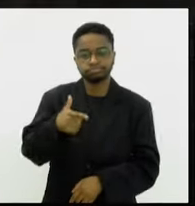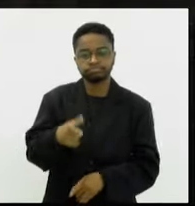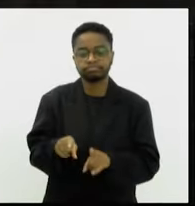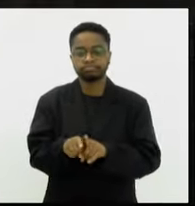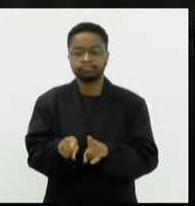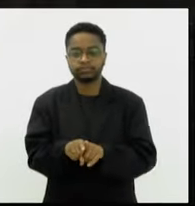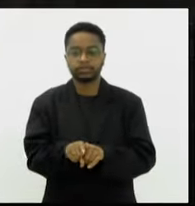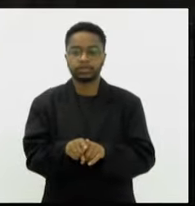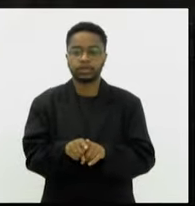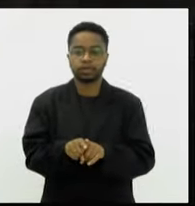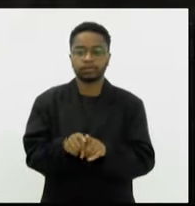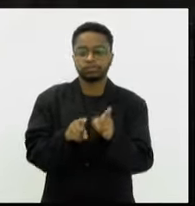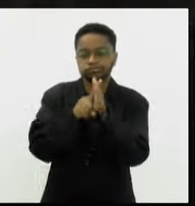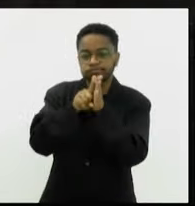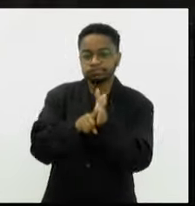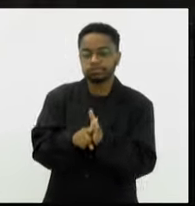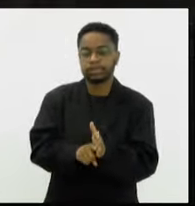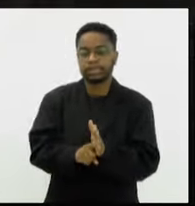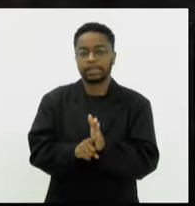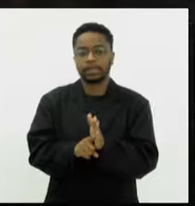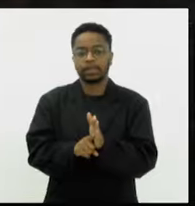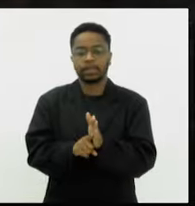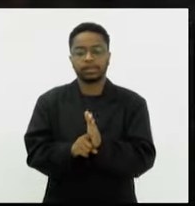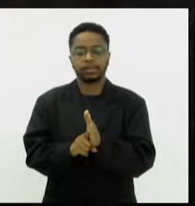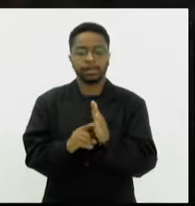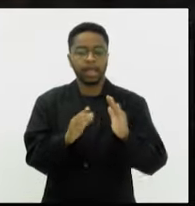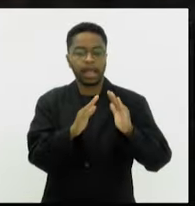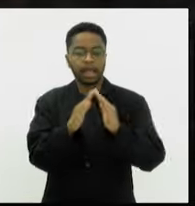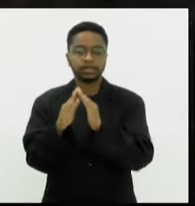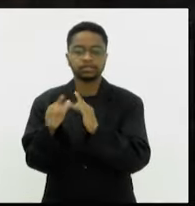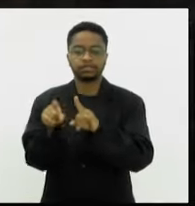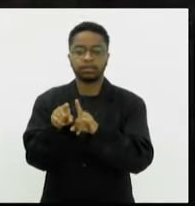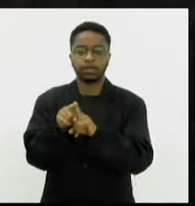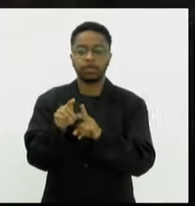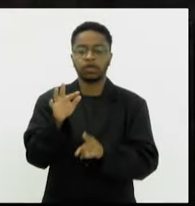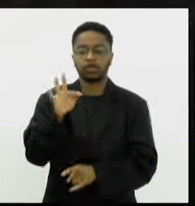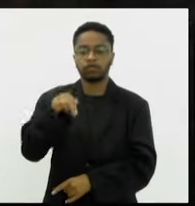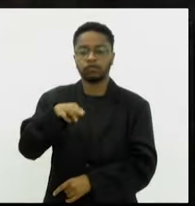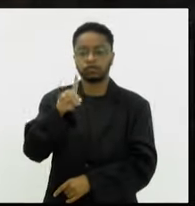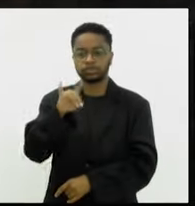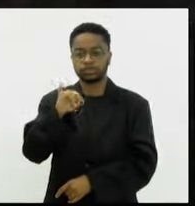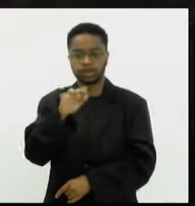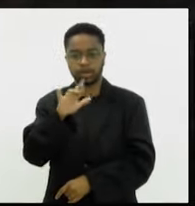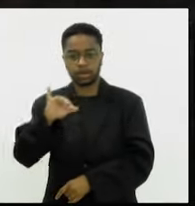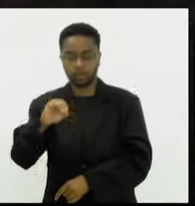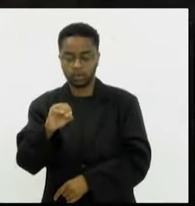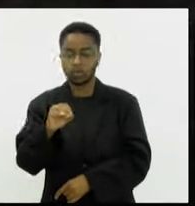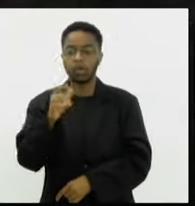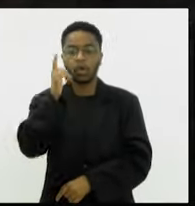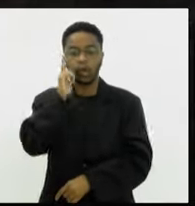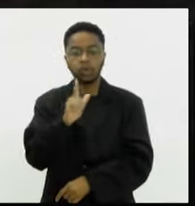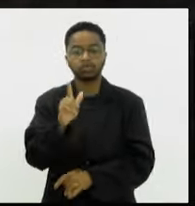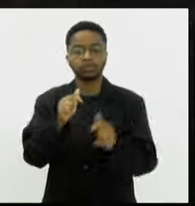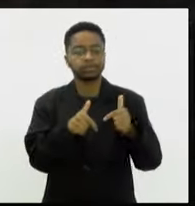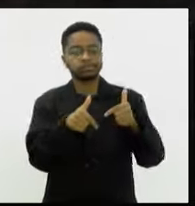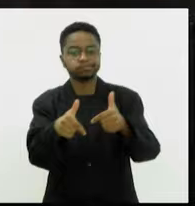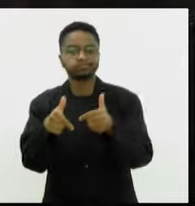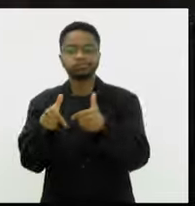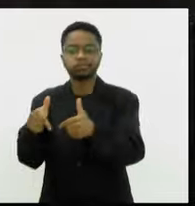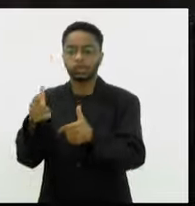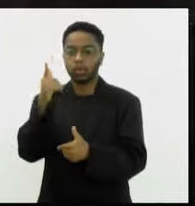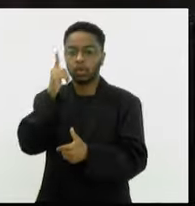interesses da especulação imobiliária e fundiária que ocupam espaços no parlamento para continuarem oprimindo e